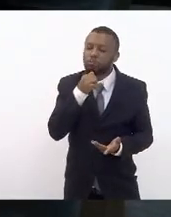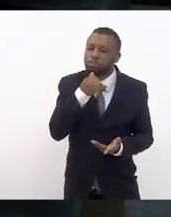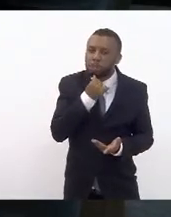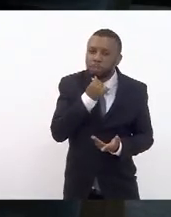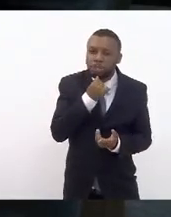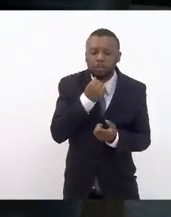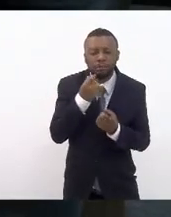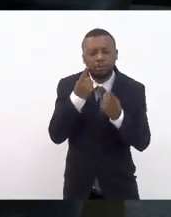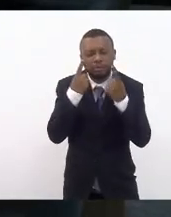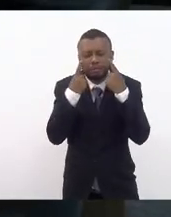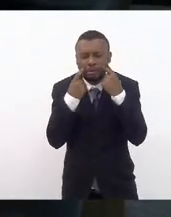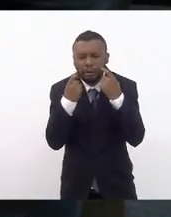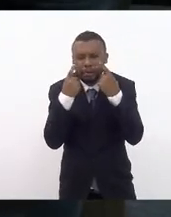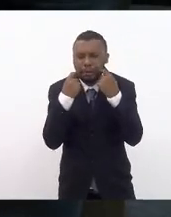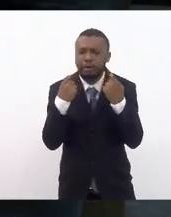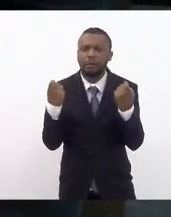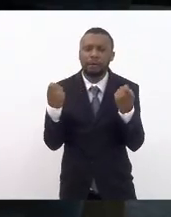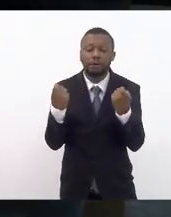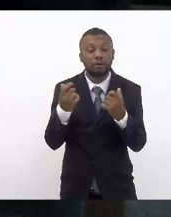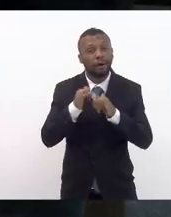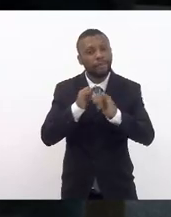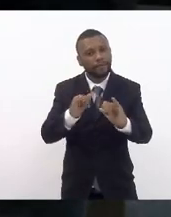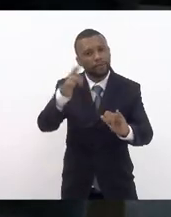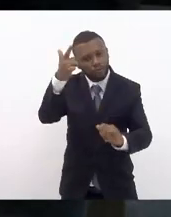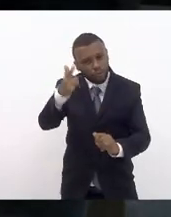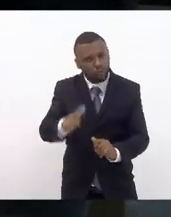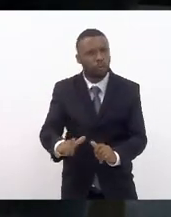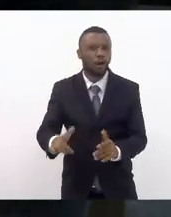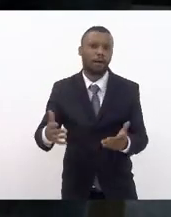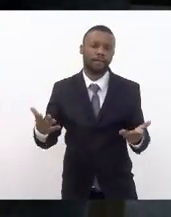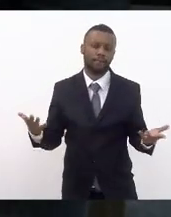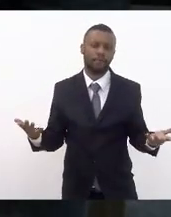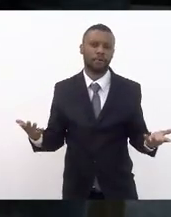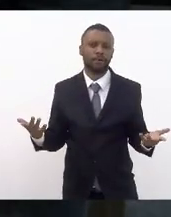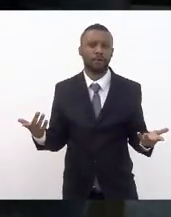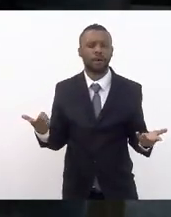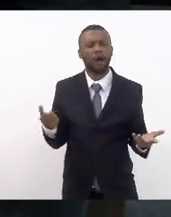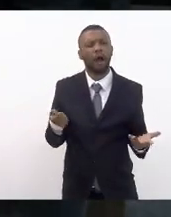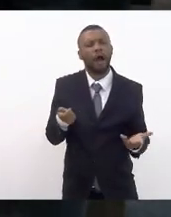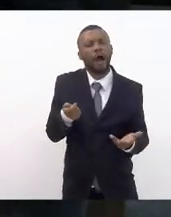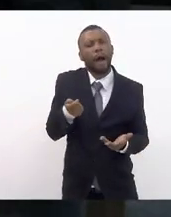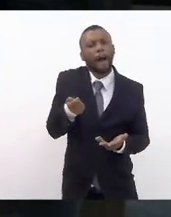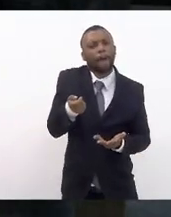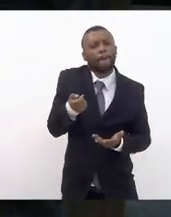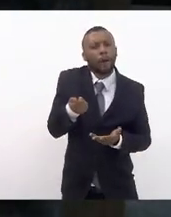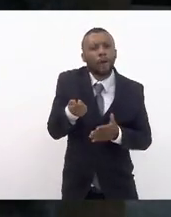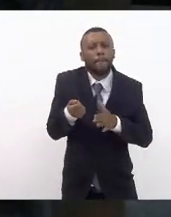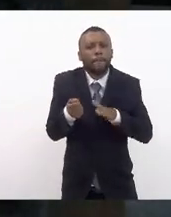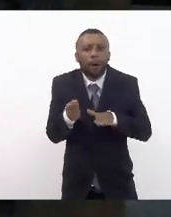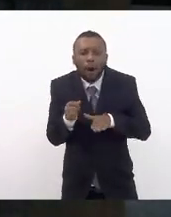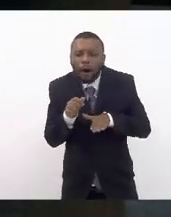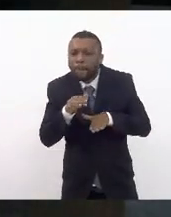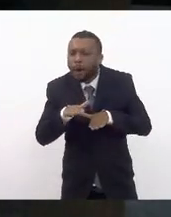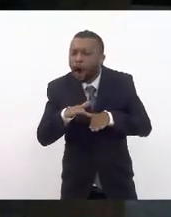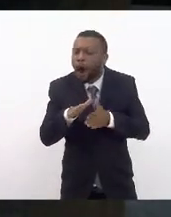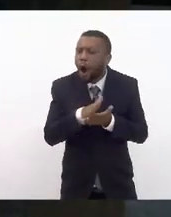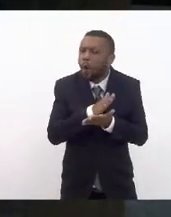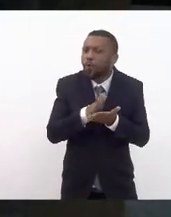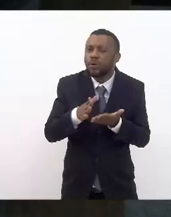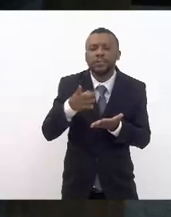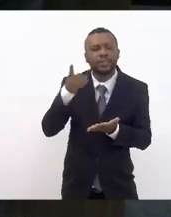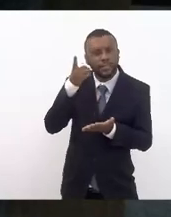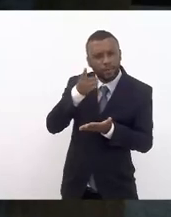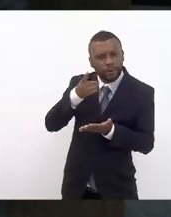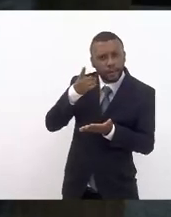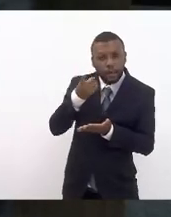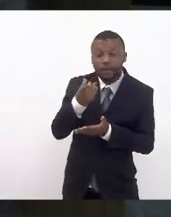chorando. E volto a dizer, senhora presidente, aos poucos e briosos parlamentares que